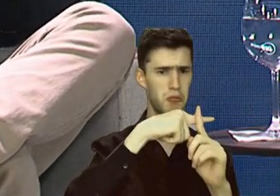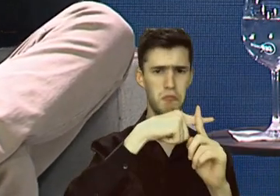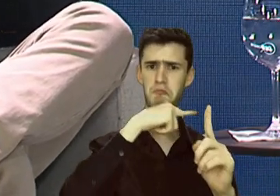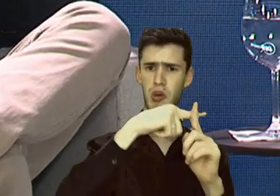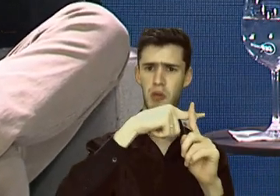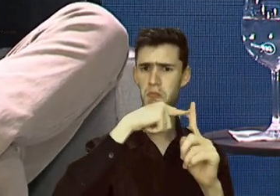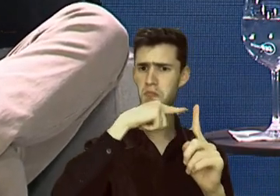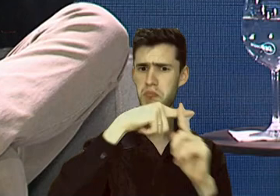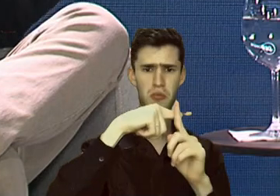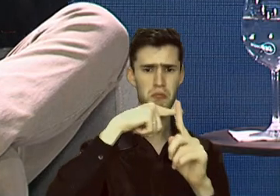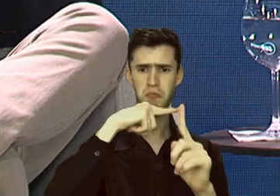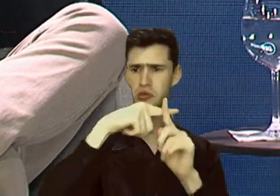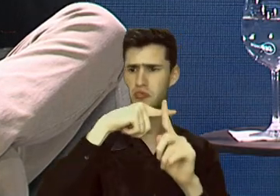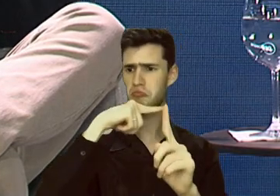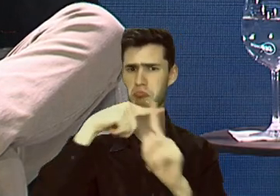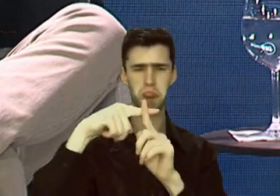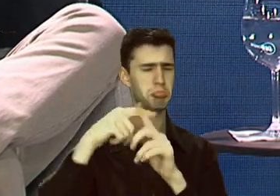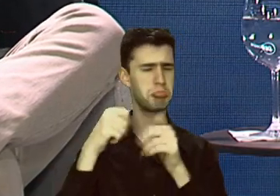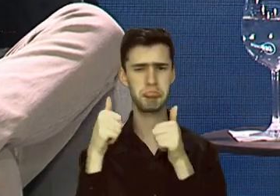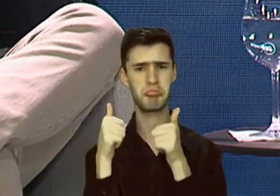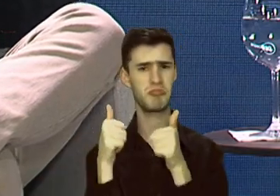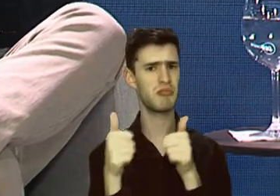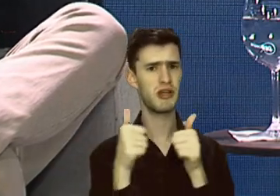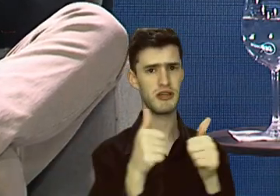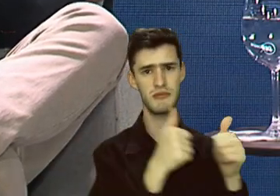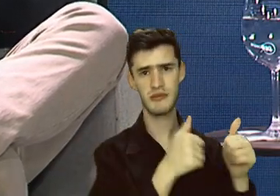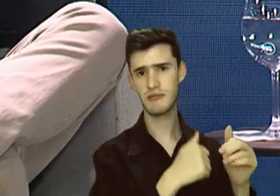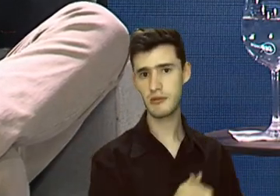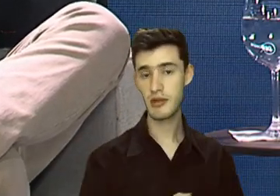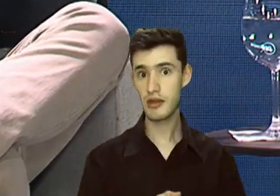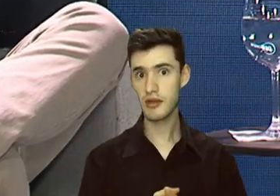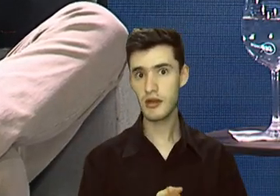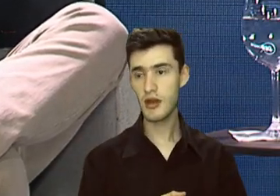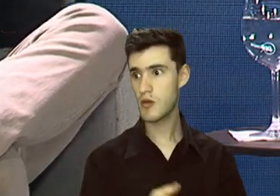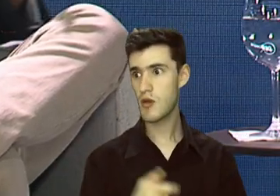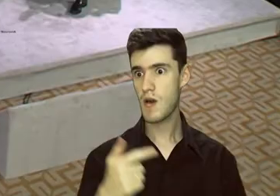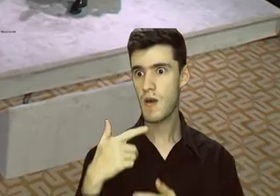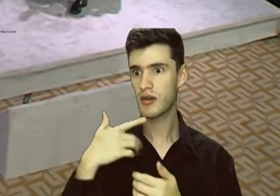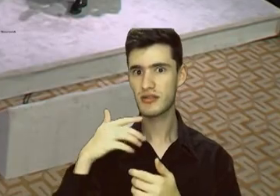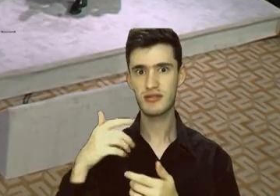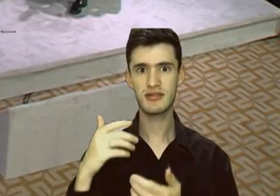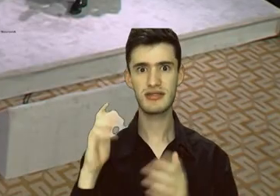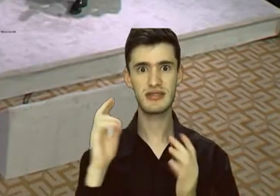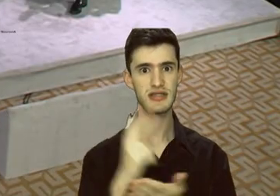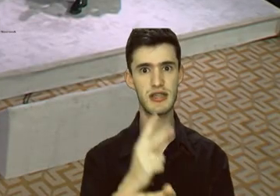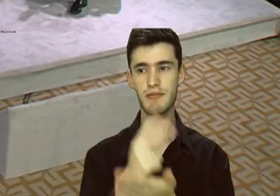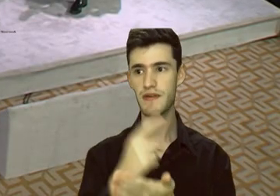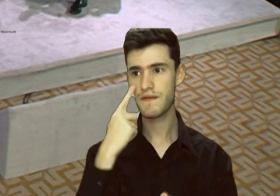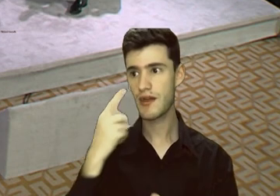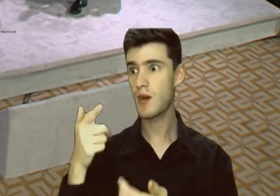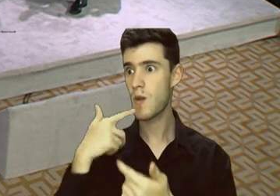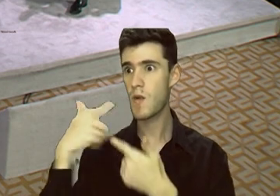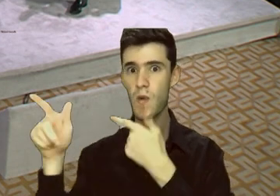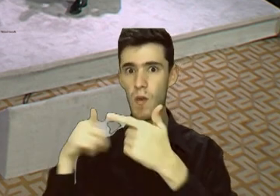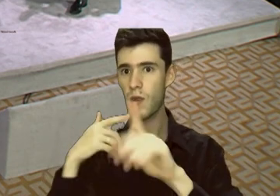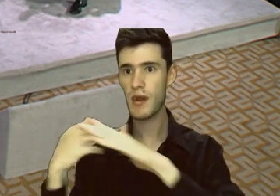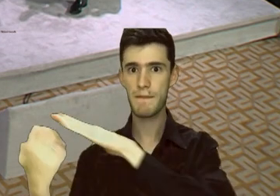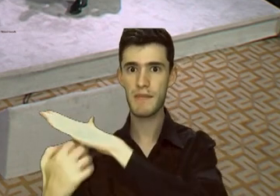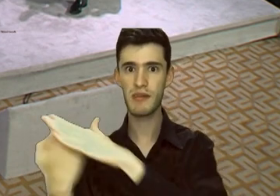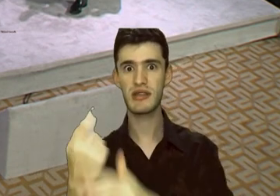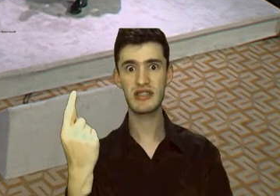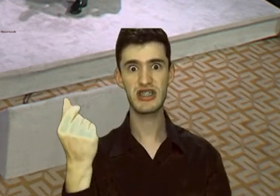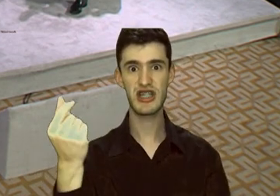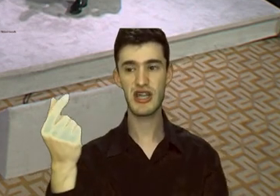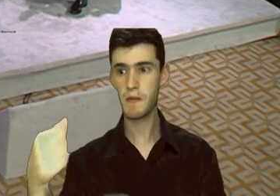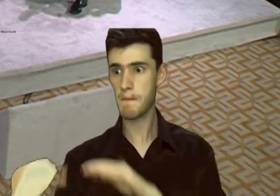que a gente tinha aquele dilema tipo assim todas as concorrentes captando muito dinheiro no mercado e a gente só com caixa e a gente falava a gente até culpado né